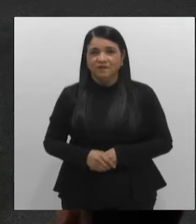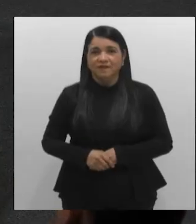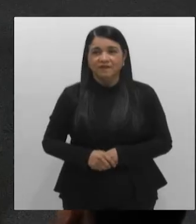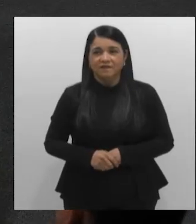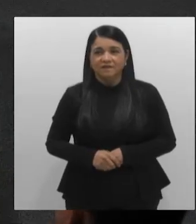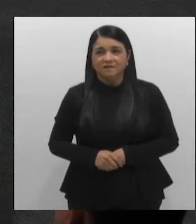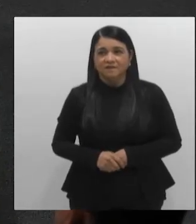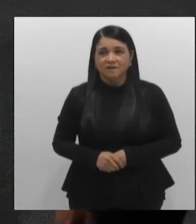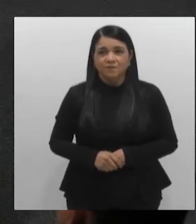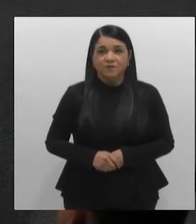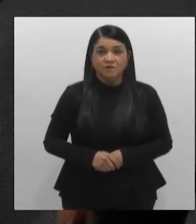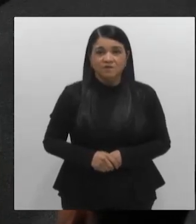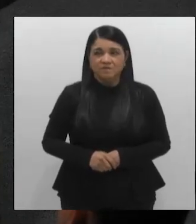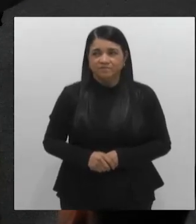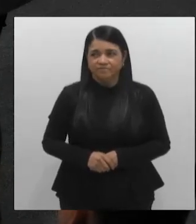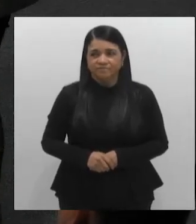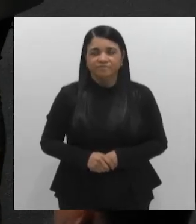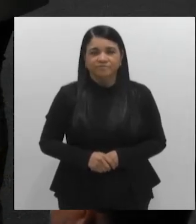com vocês.